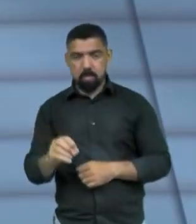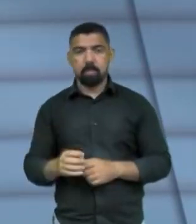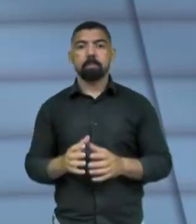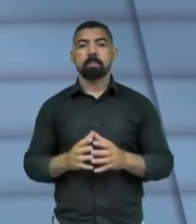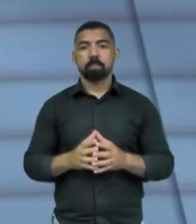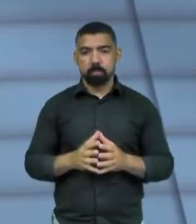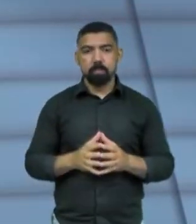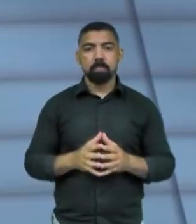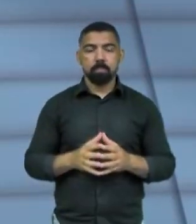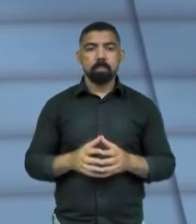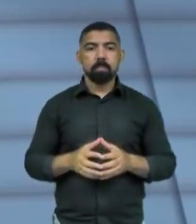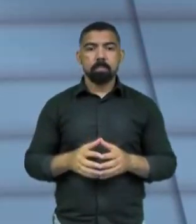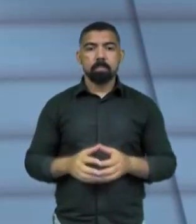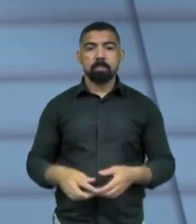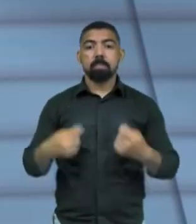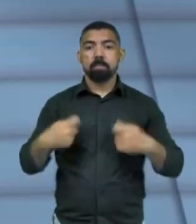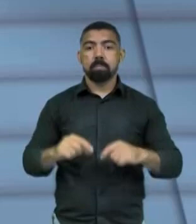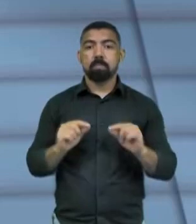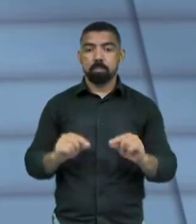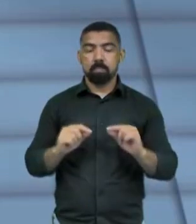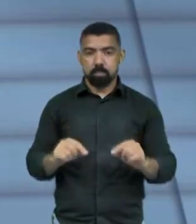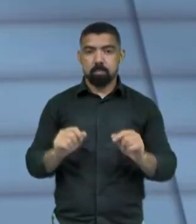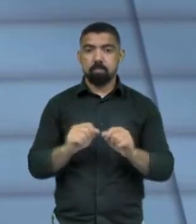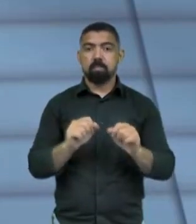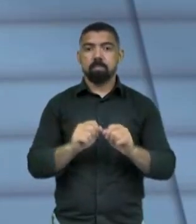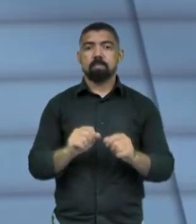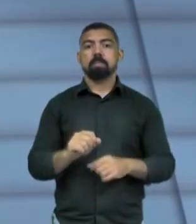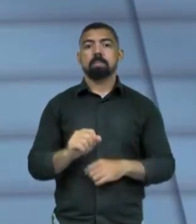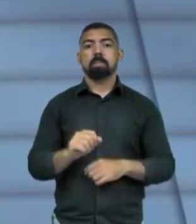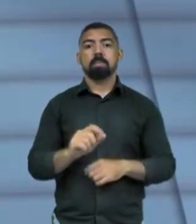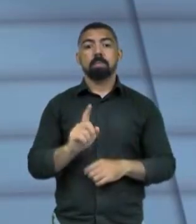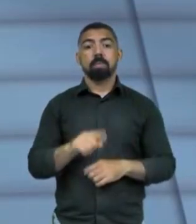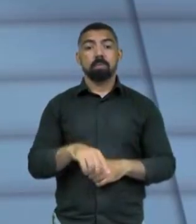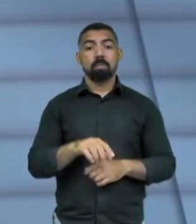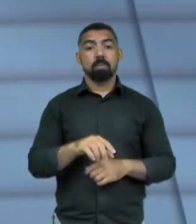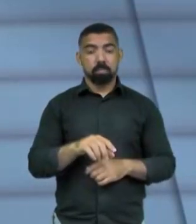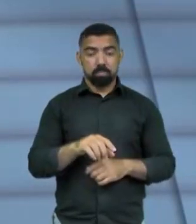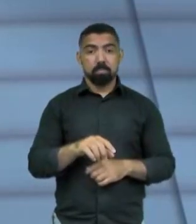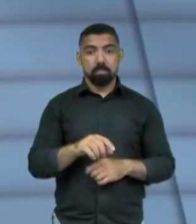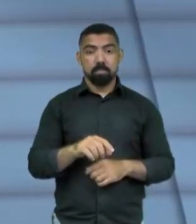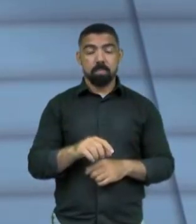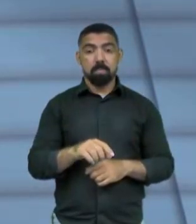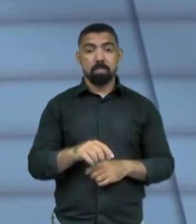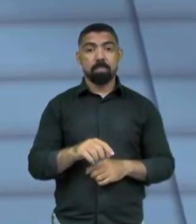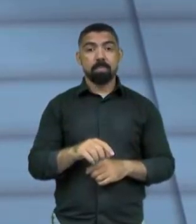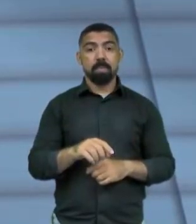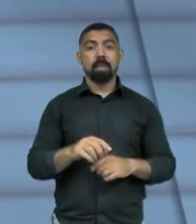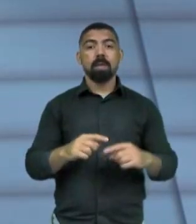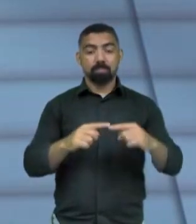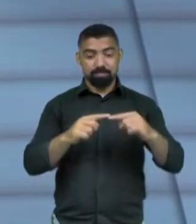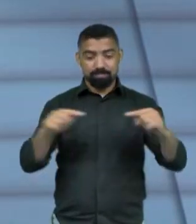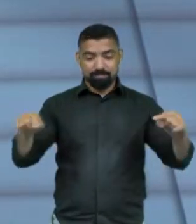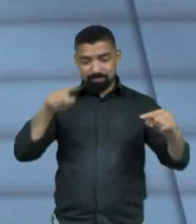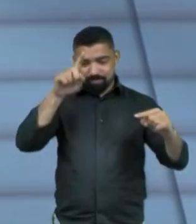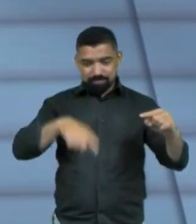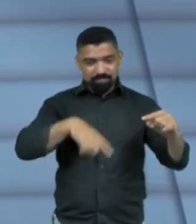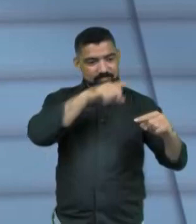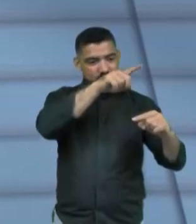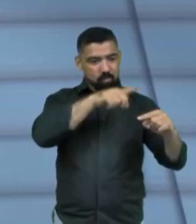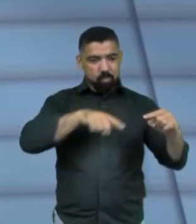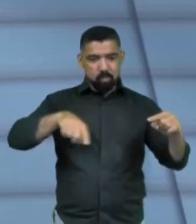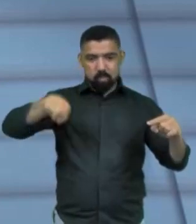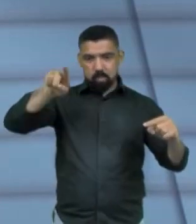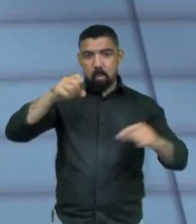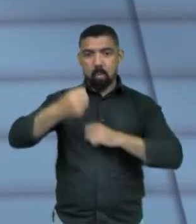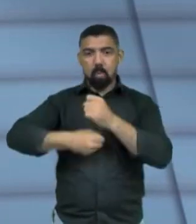como o Basso Neto disse, eu tenho que fazer uma escada aqui, na verdade não é uma escada, tem que fazer uma curva acentuada. E quanto é que eu vou ser em